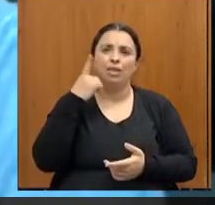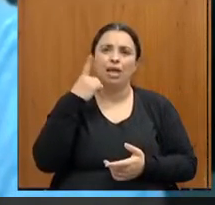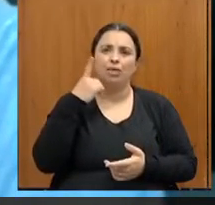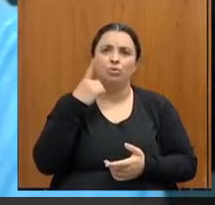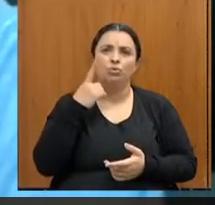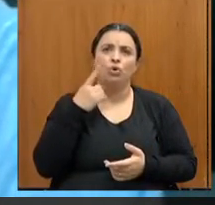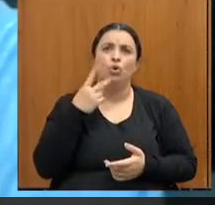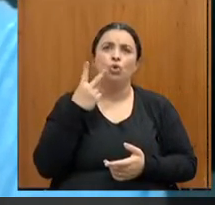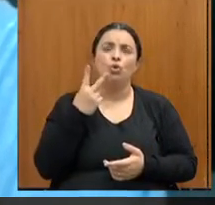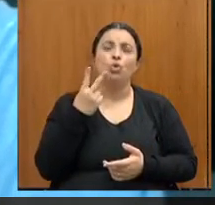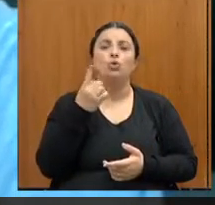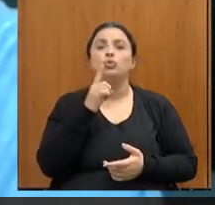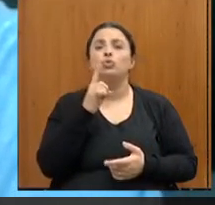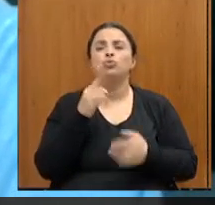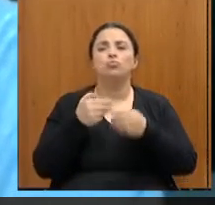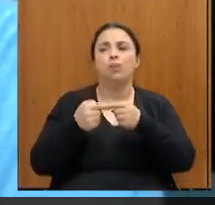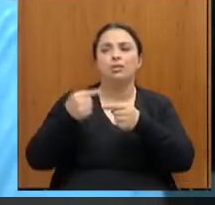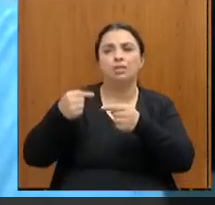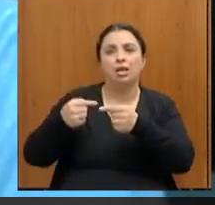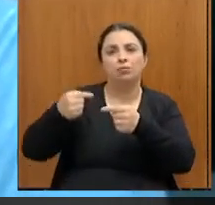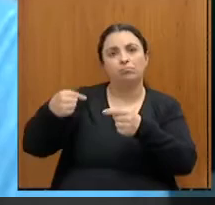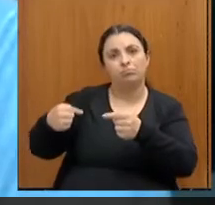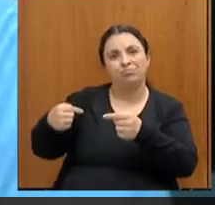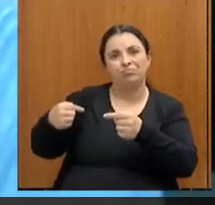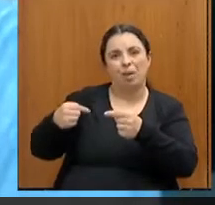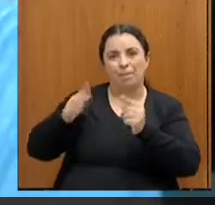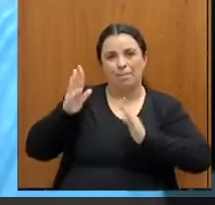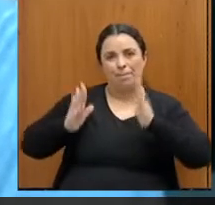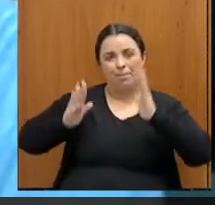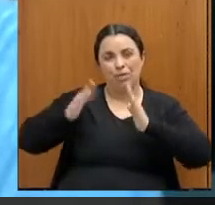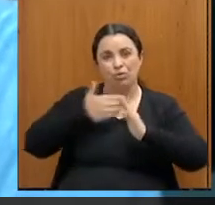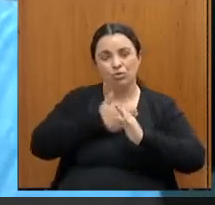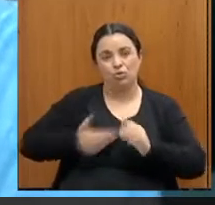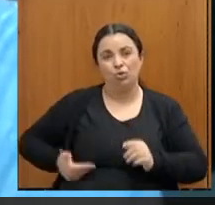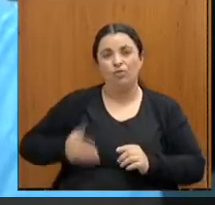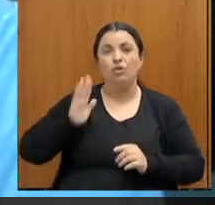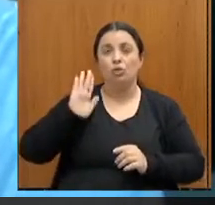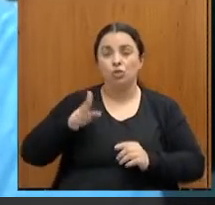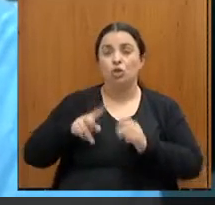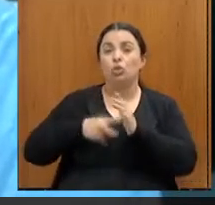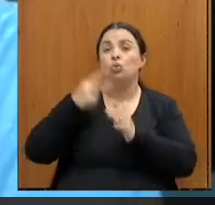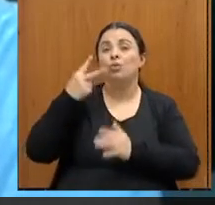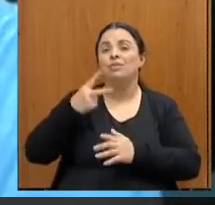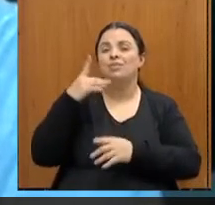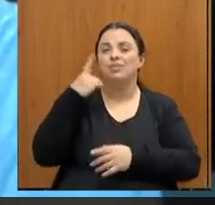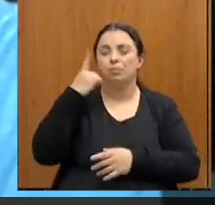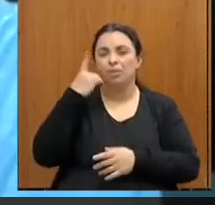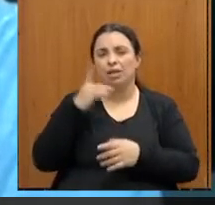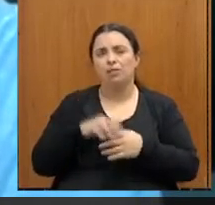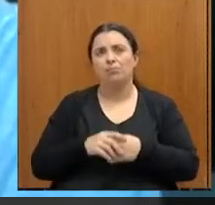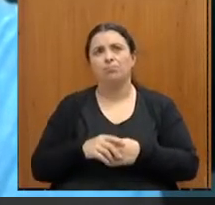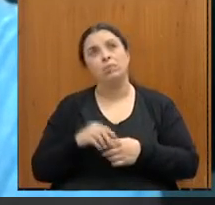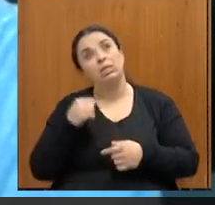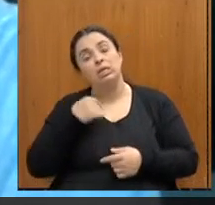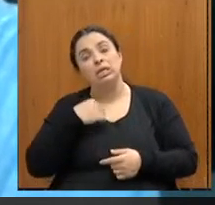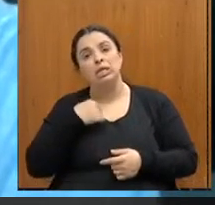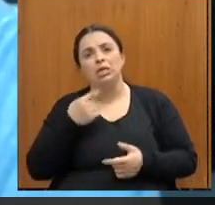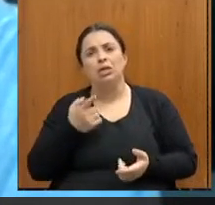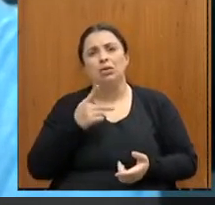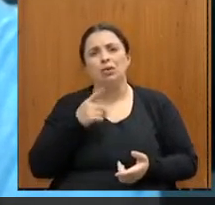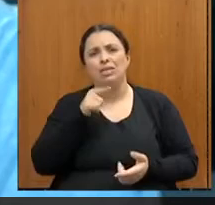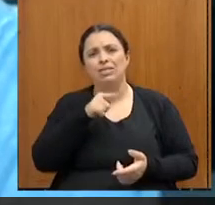eu fui deputado na Assembleia acompanhei e eu te confesso secretário que eu disse acreditava um pouco dessa parte